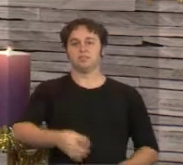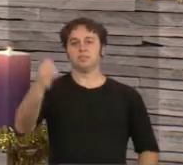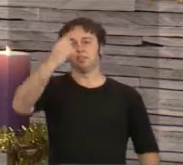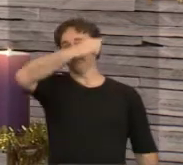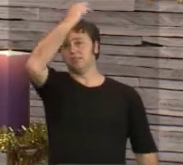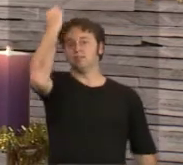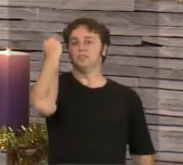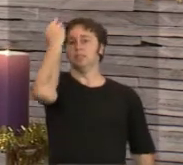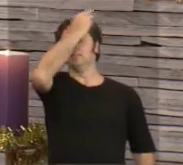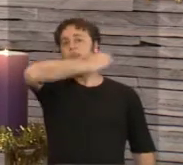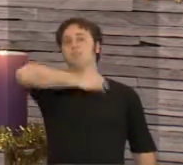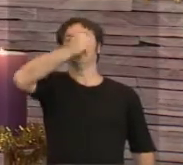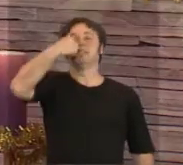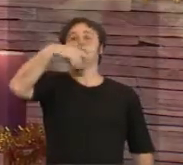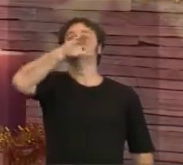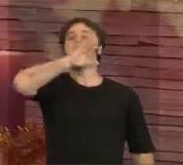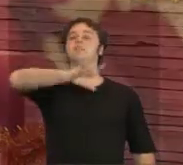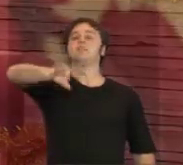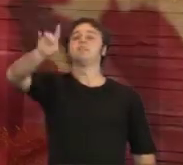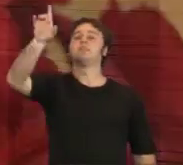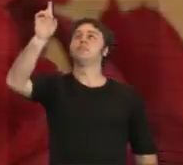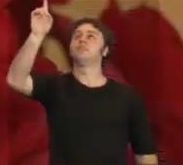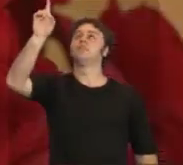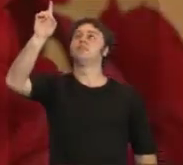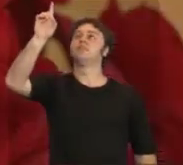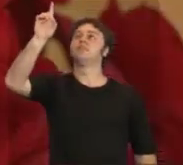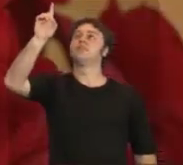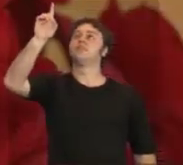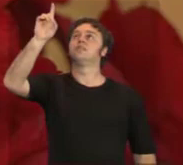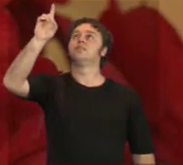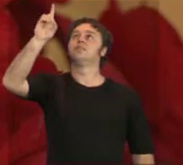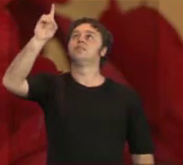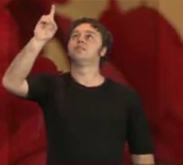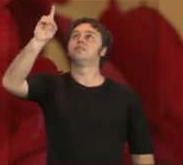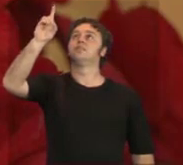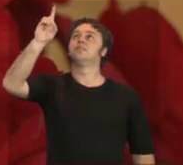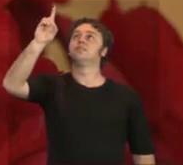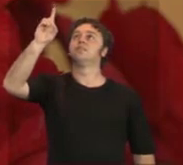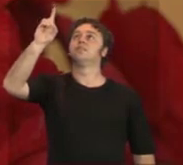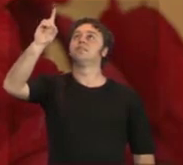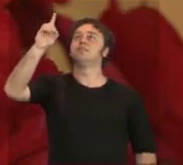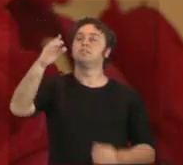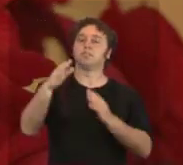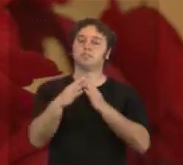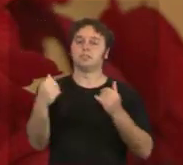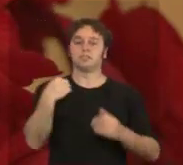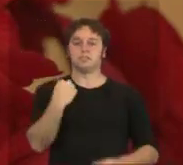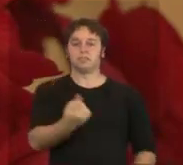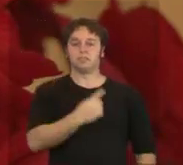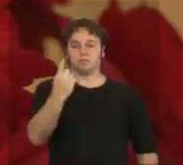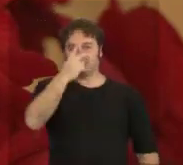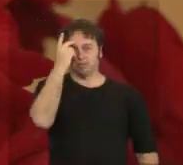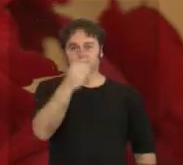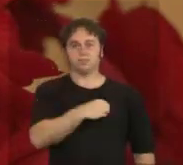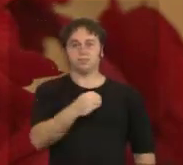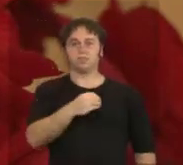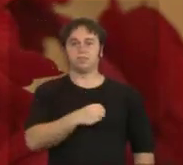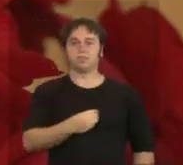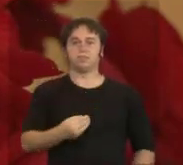vosso ventre, Jesus. Santa Maria, Mãe de Deus, rogai por